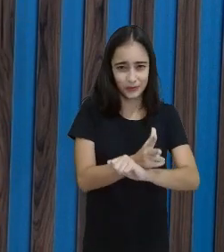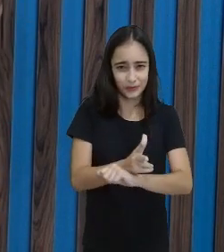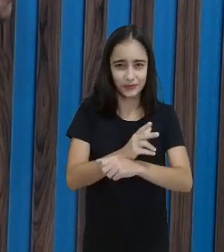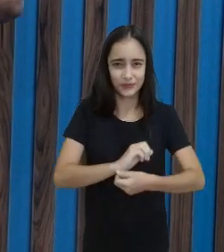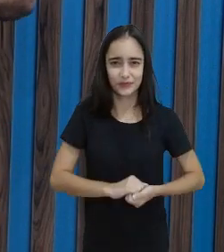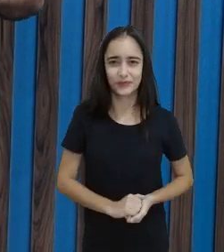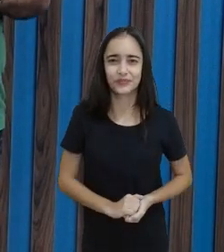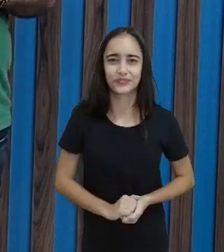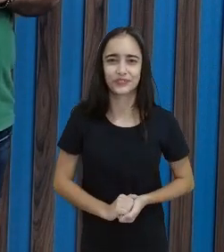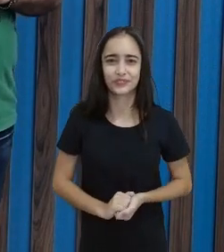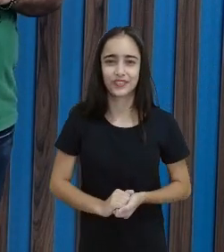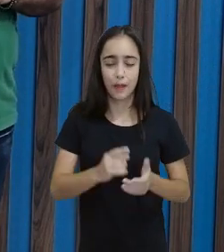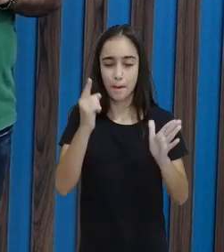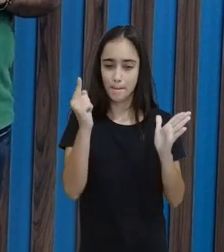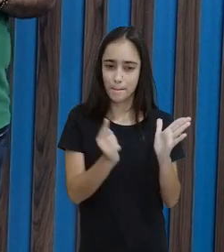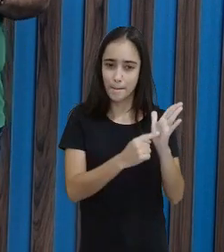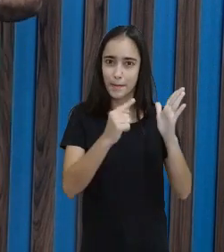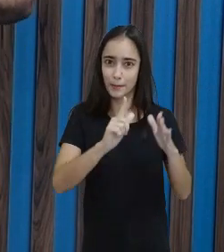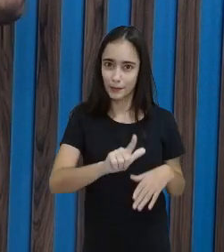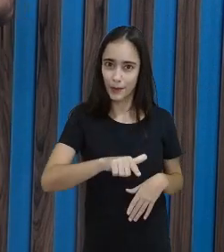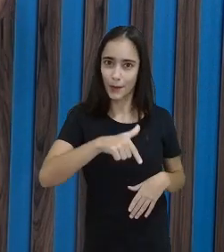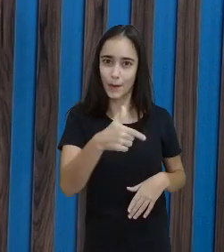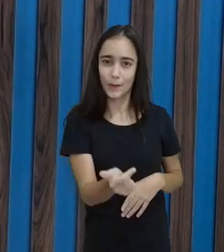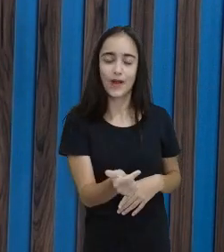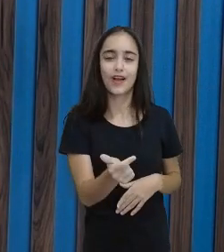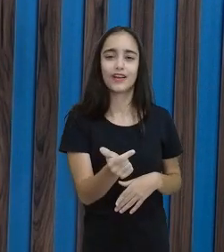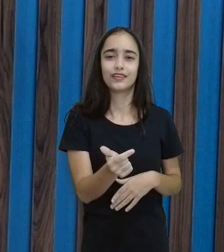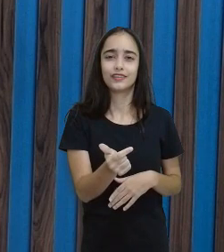a dar o clique para o próximo slide.